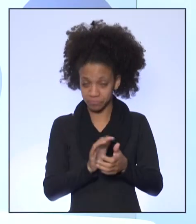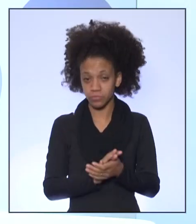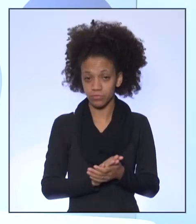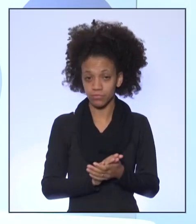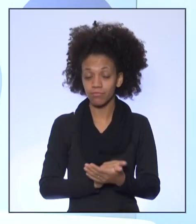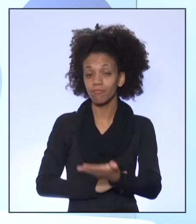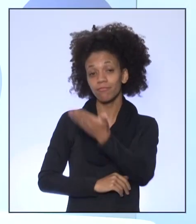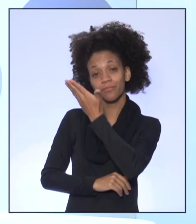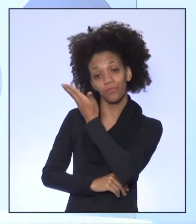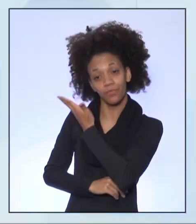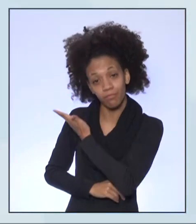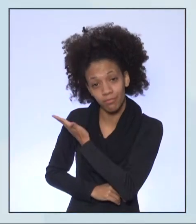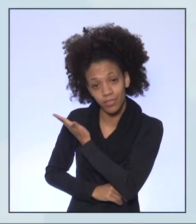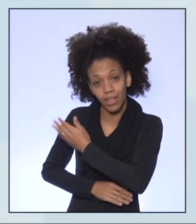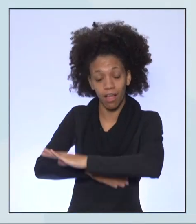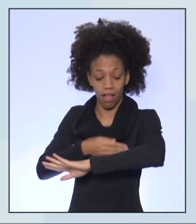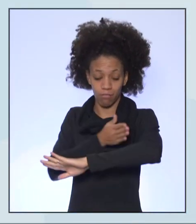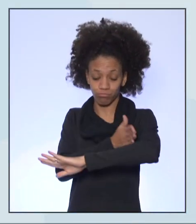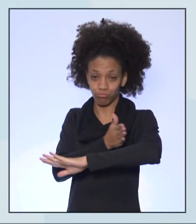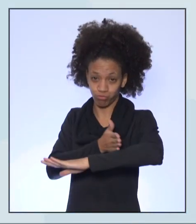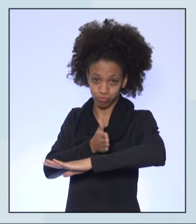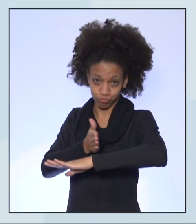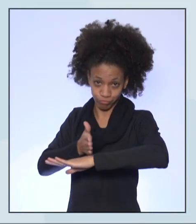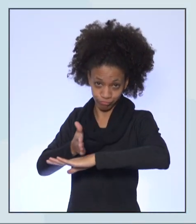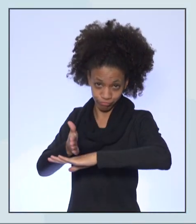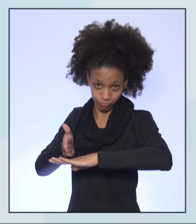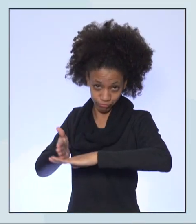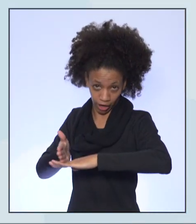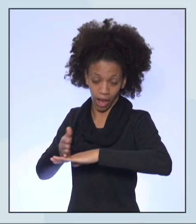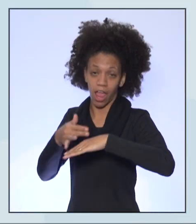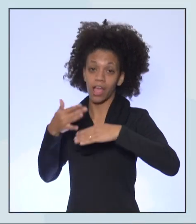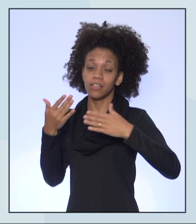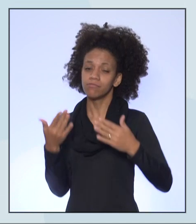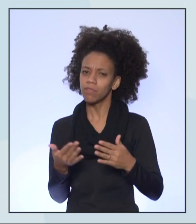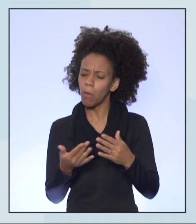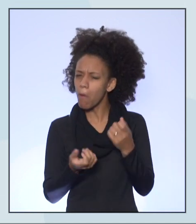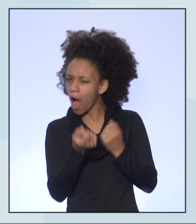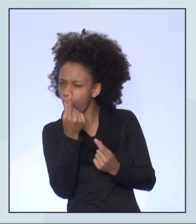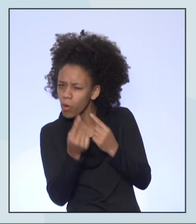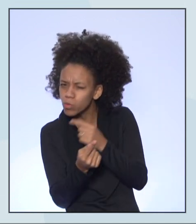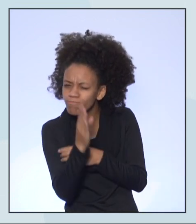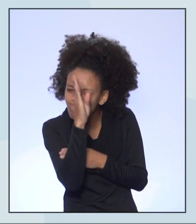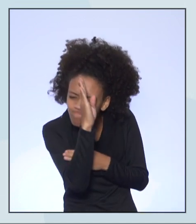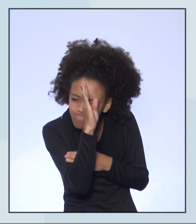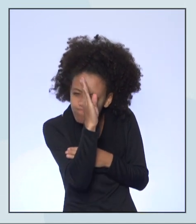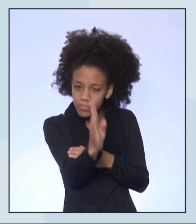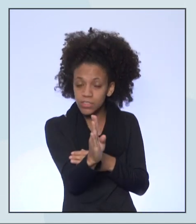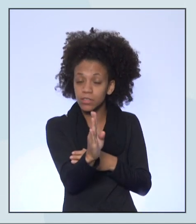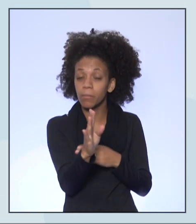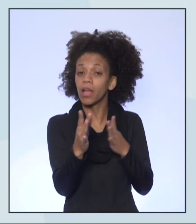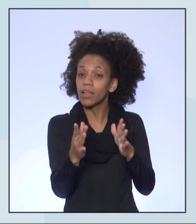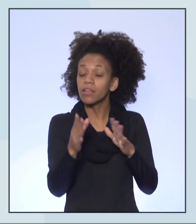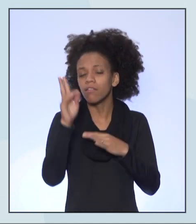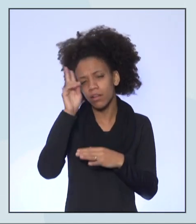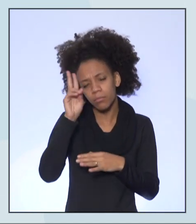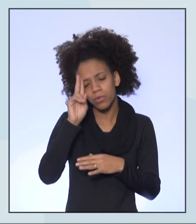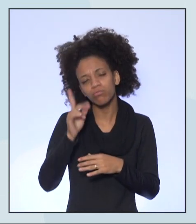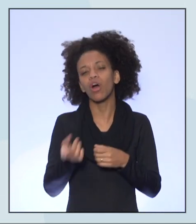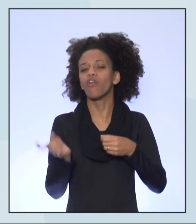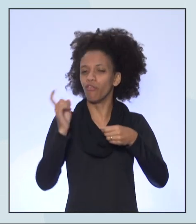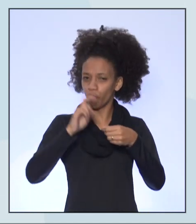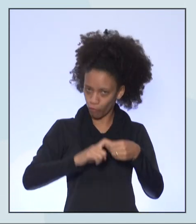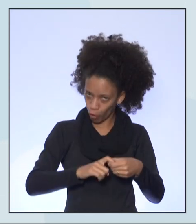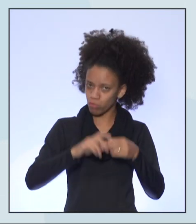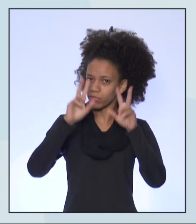tela, então, a cronologia e vou ressaltar alguns pontos importantes E lembrando que depois a gente retoma esse